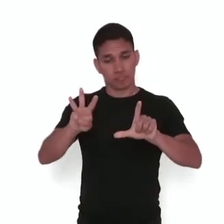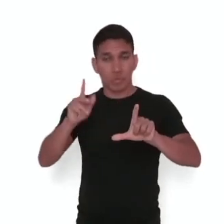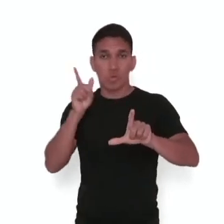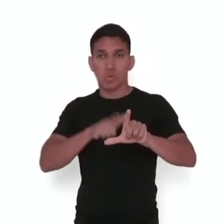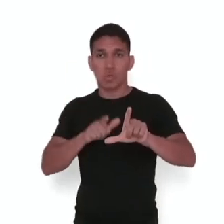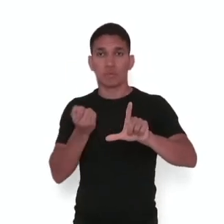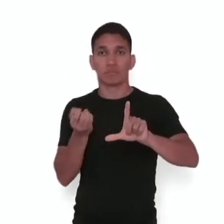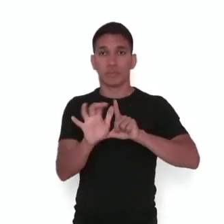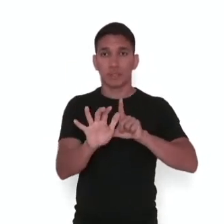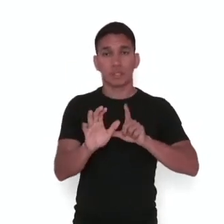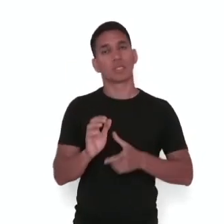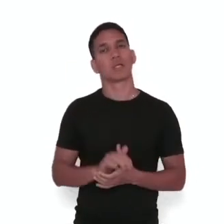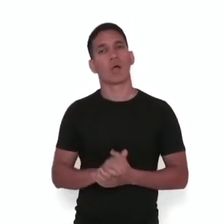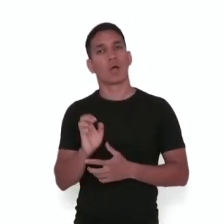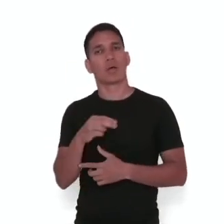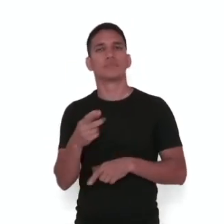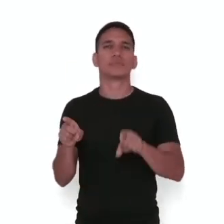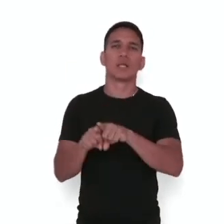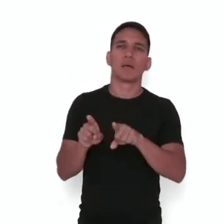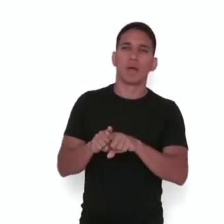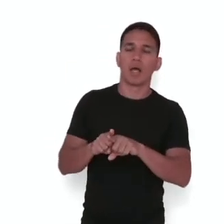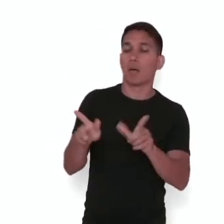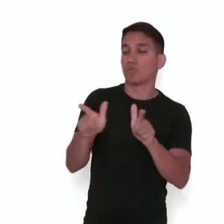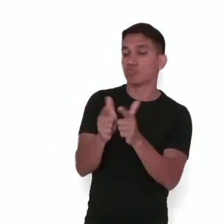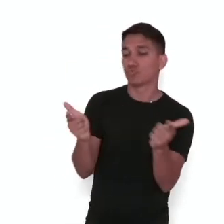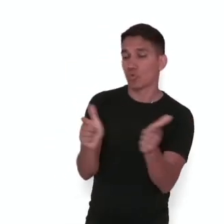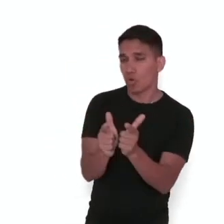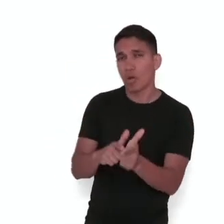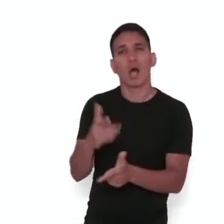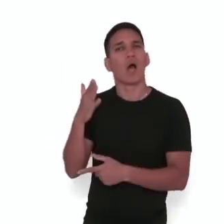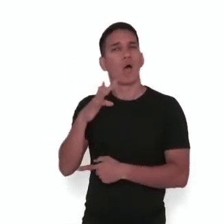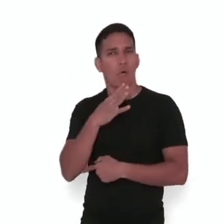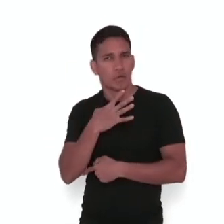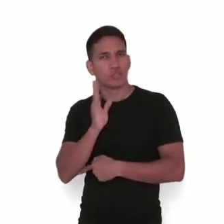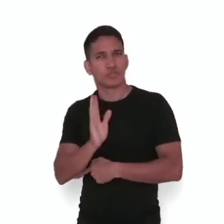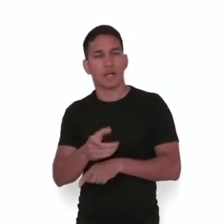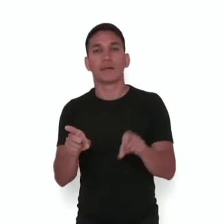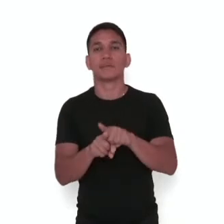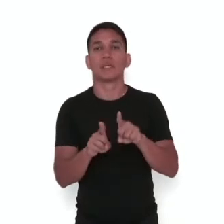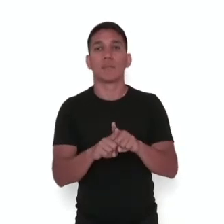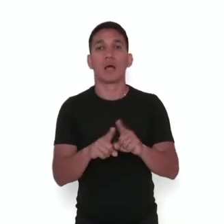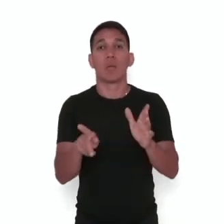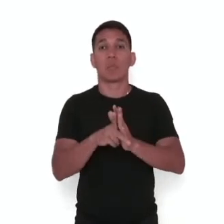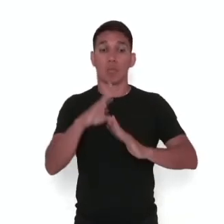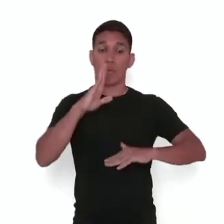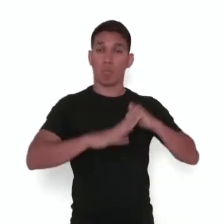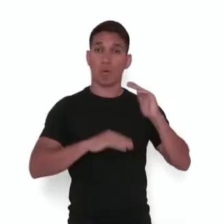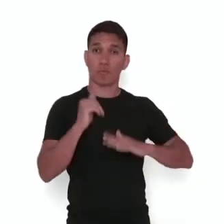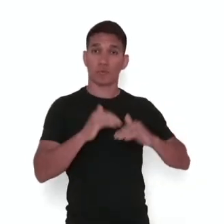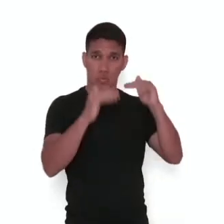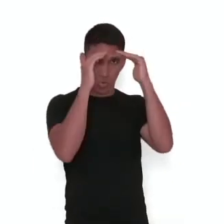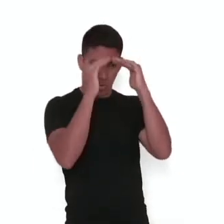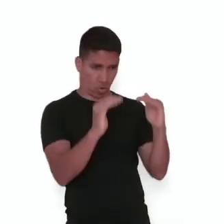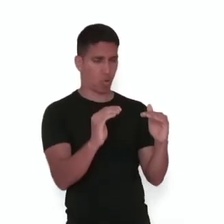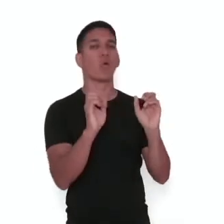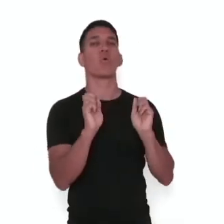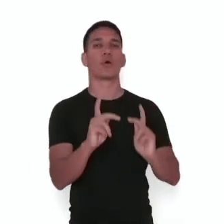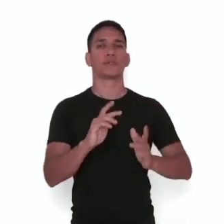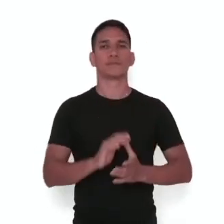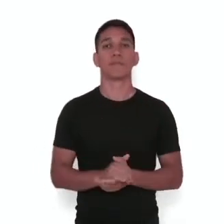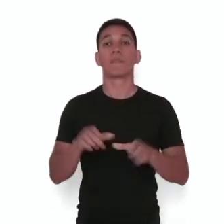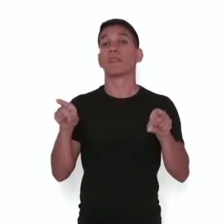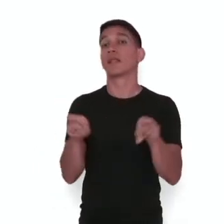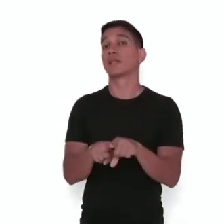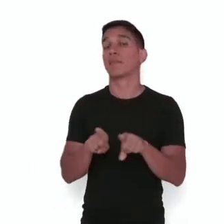institucionais, páginas de jornais conhecidos e blogs de profissionais respeitados. Também